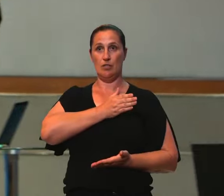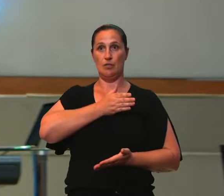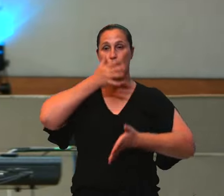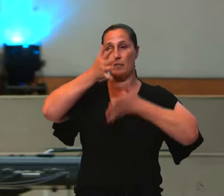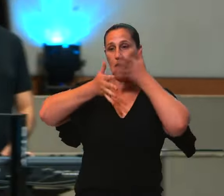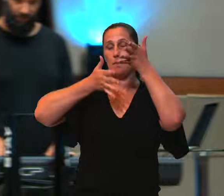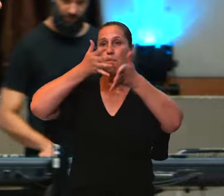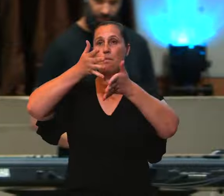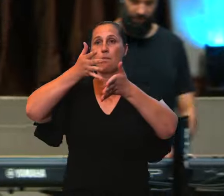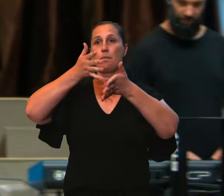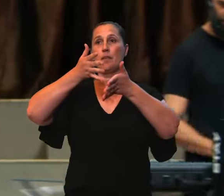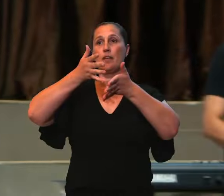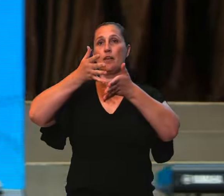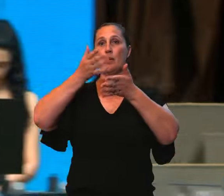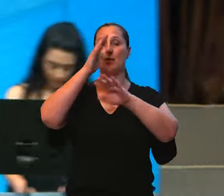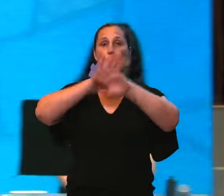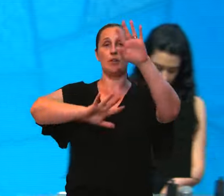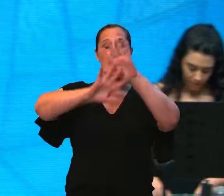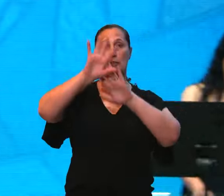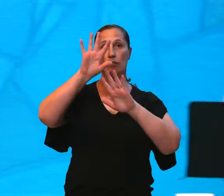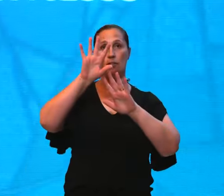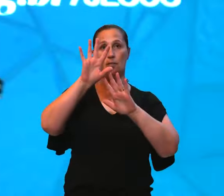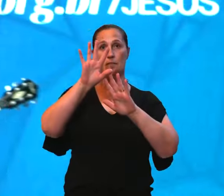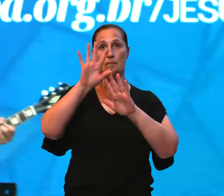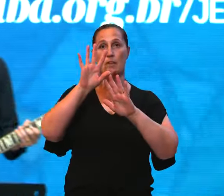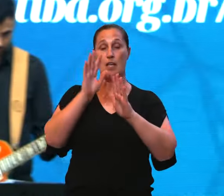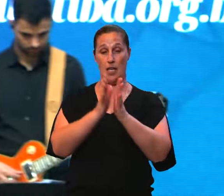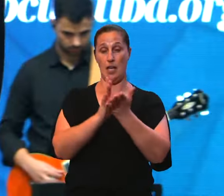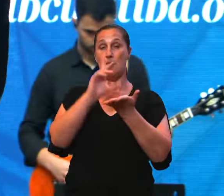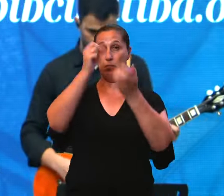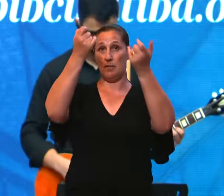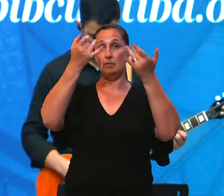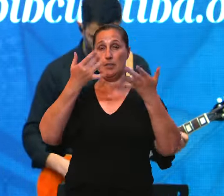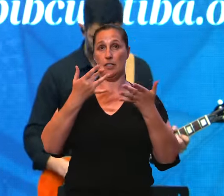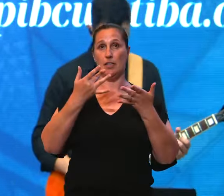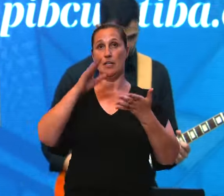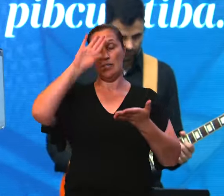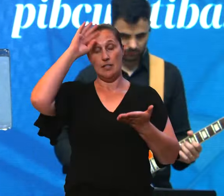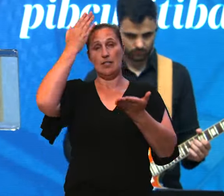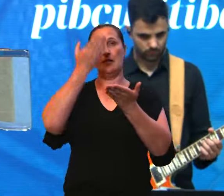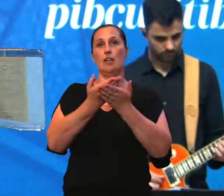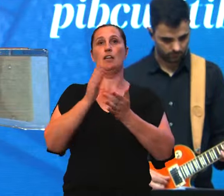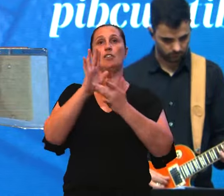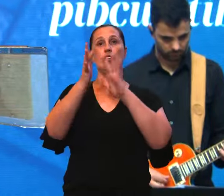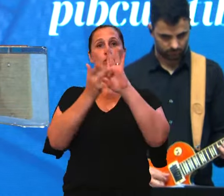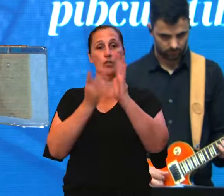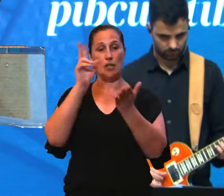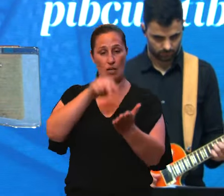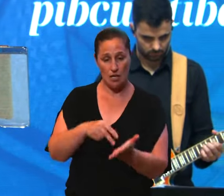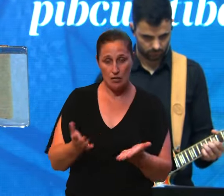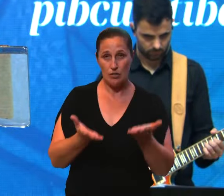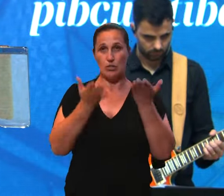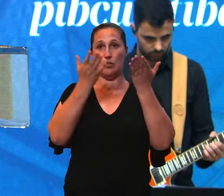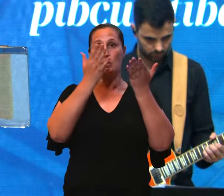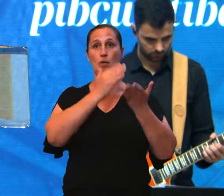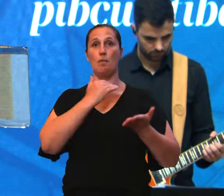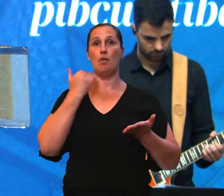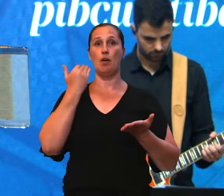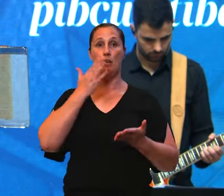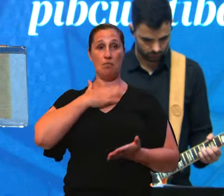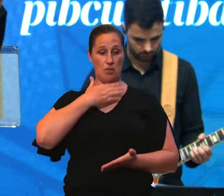mãos o que que eu vou falar a Bíblia diz quem crer que Jesus ressuscitou dentre os mortos e é o